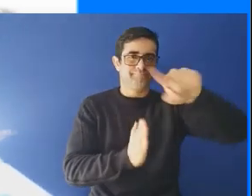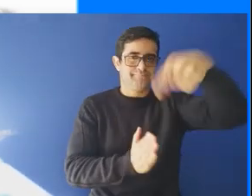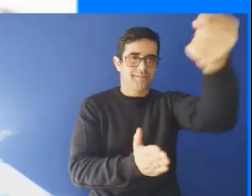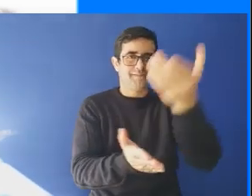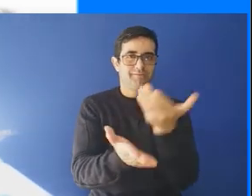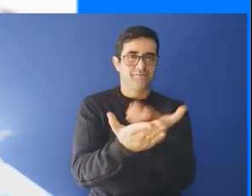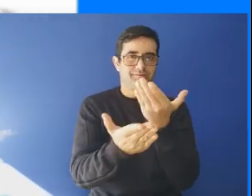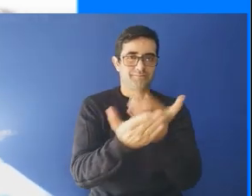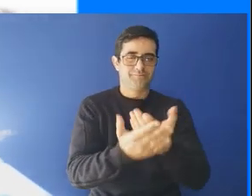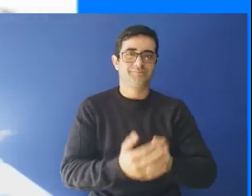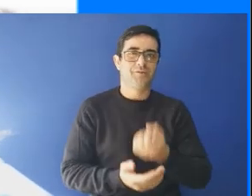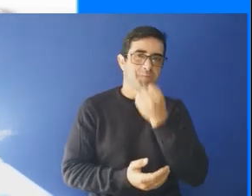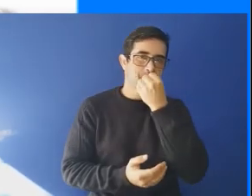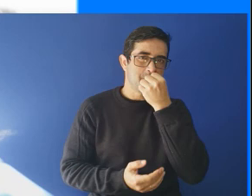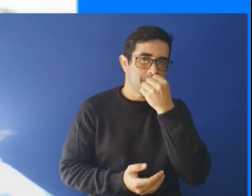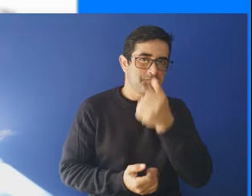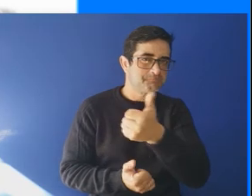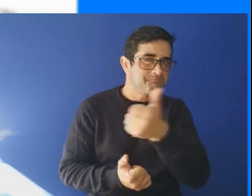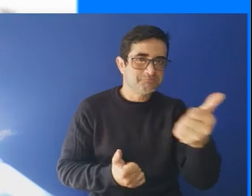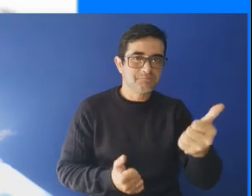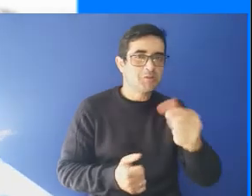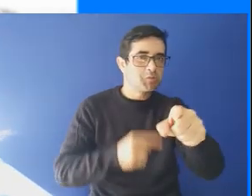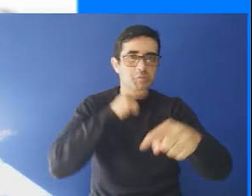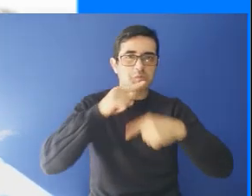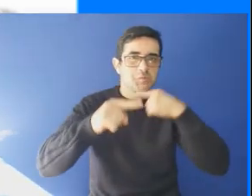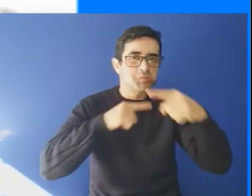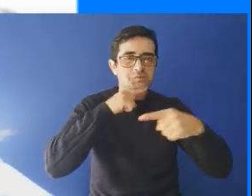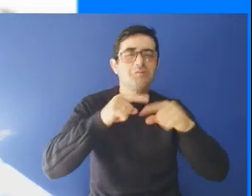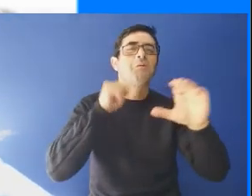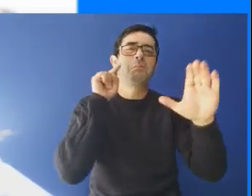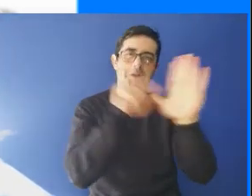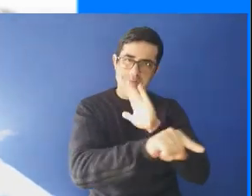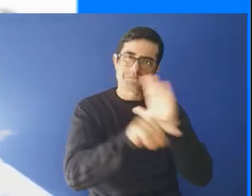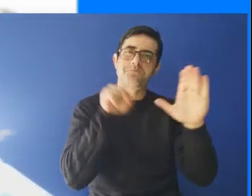Bons estudos e qualquer dúvida, coloquem as perguntas de vocês